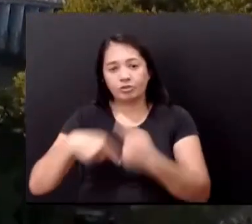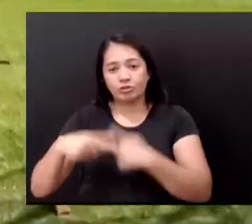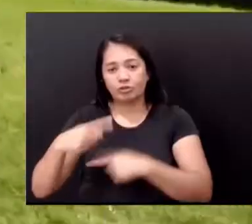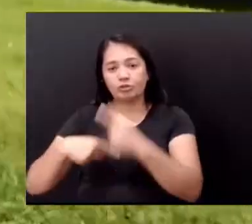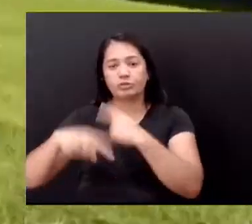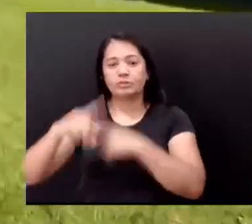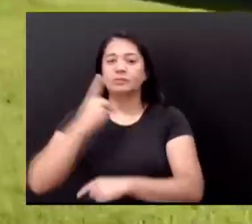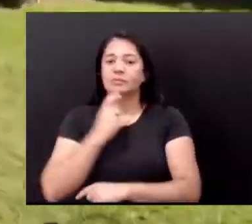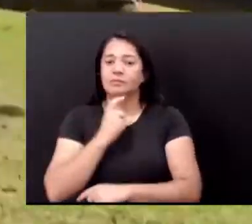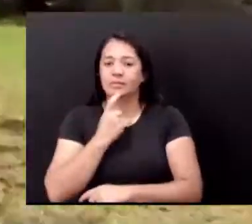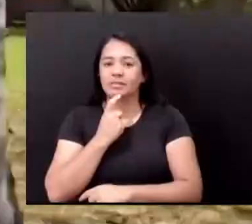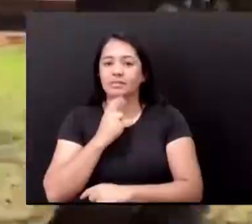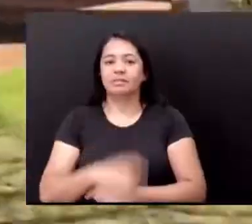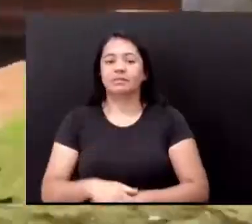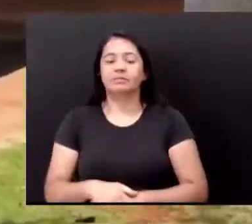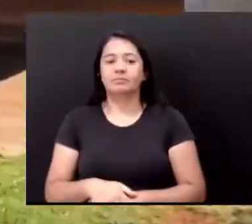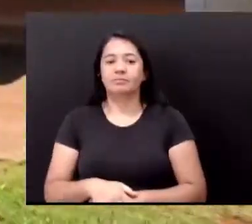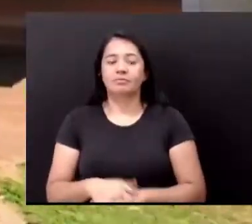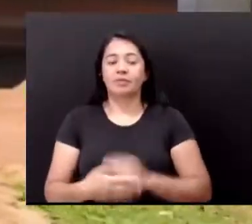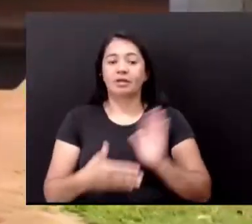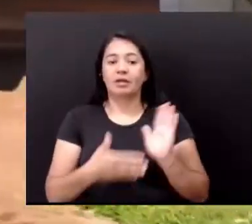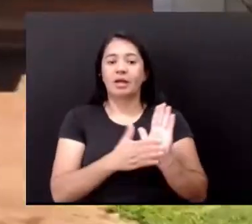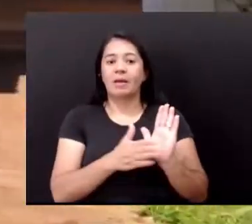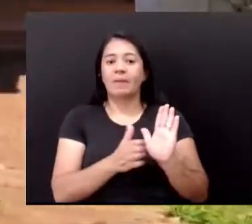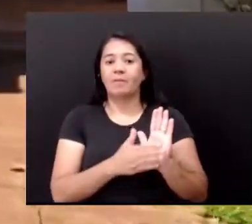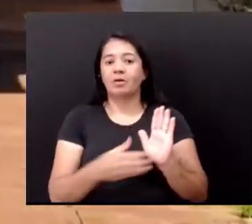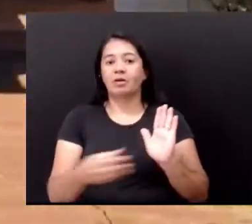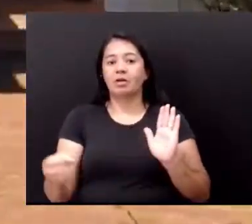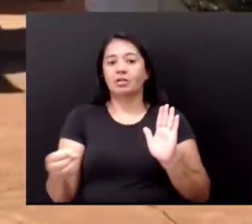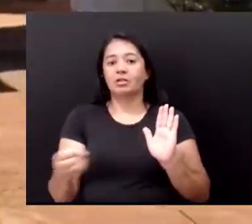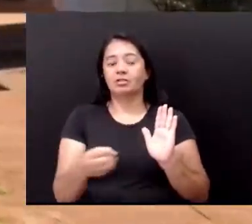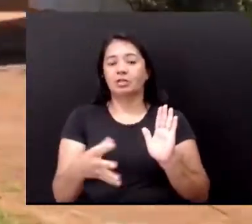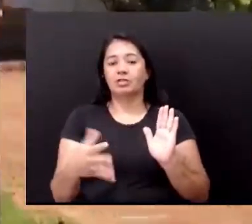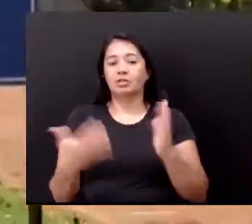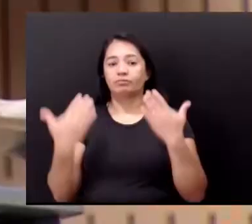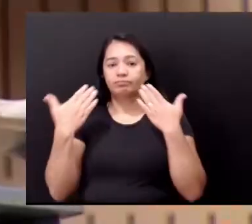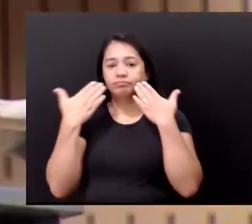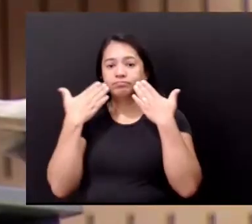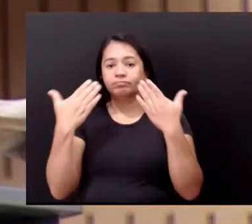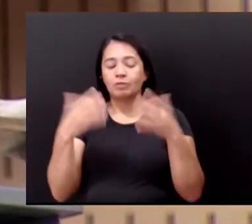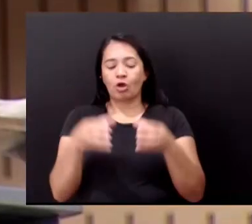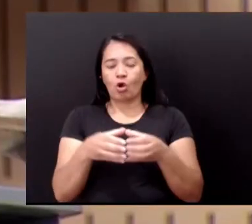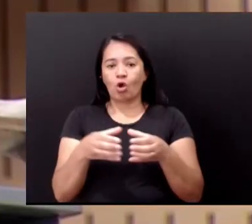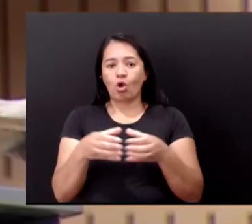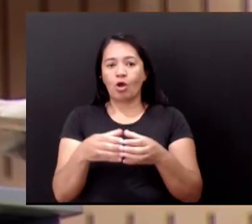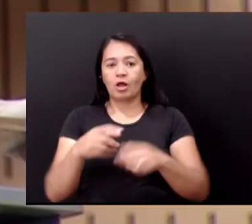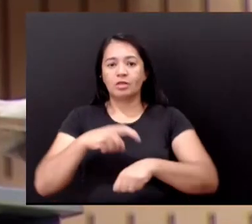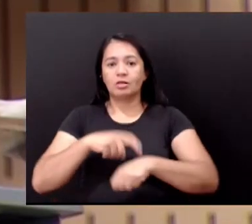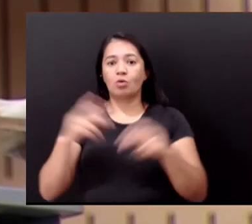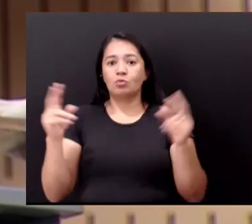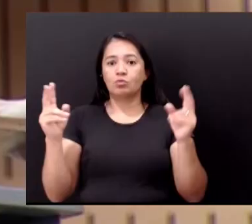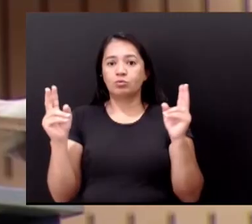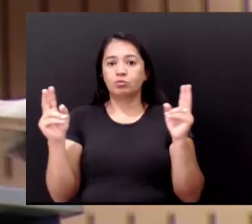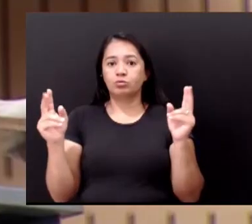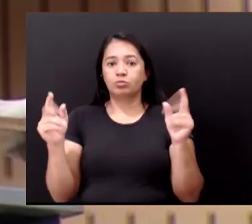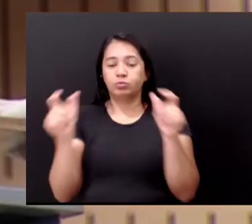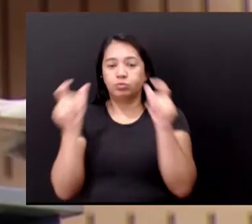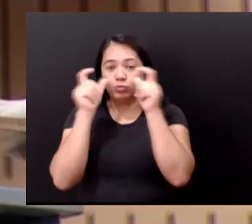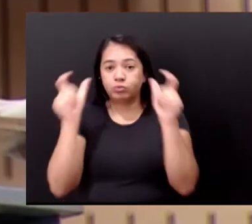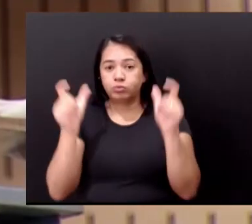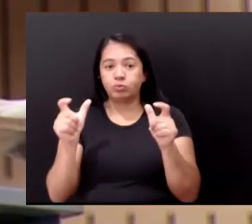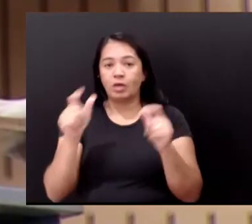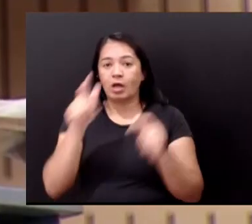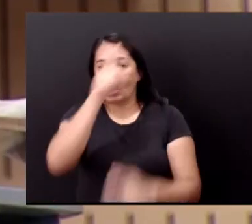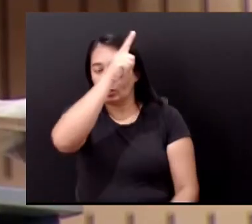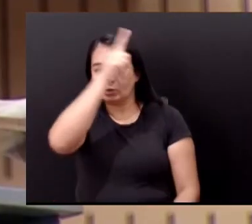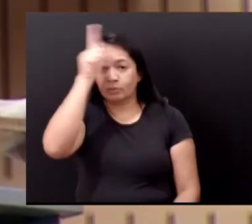Campinas. A proposta da nova frente surge em um momento de alerta. Gustavo Peta manifestou preocupação